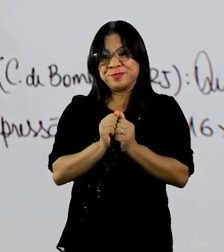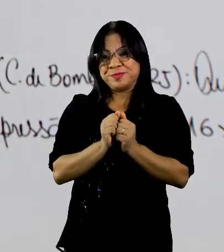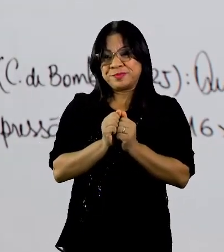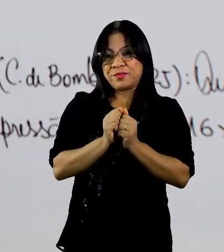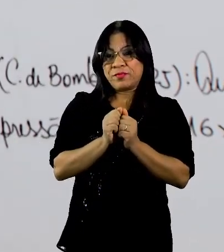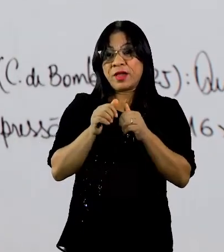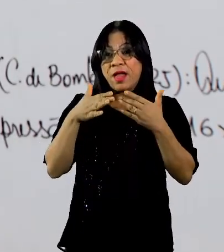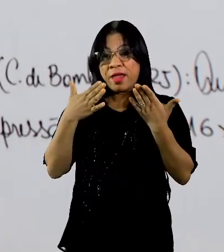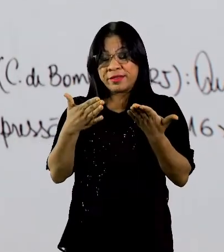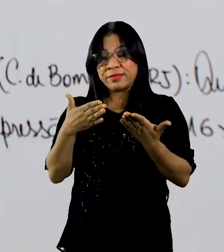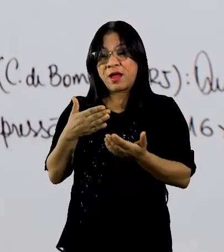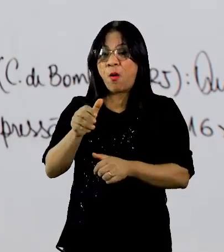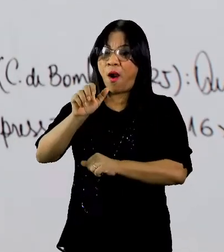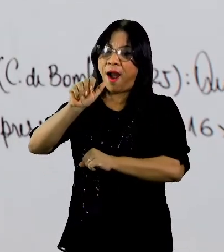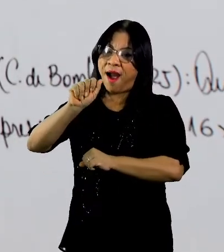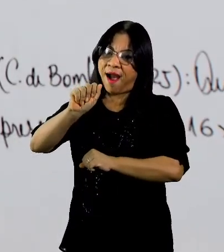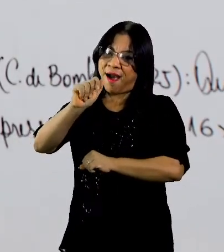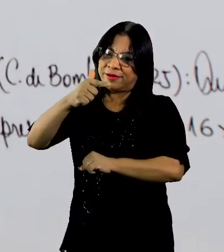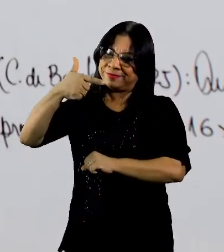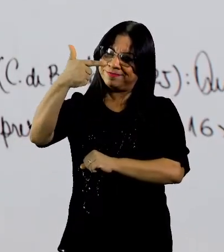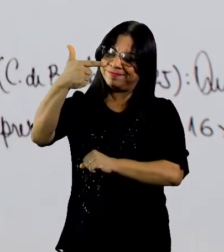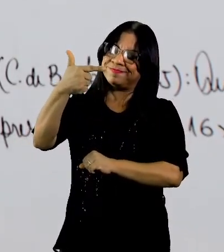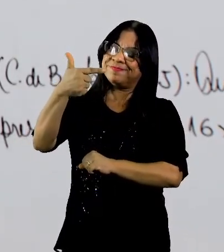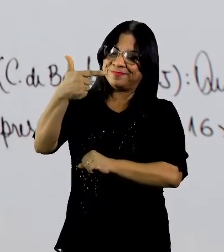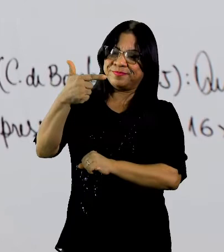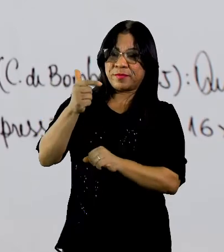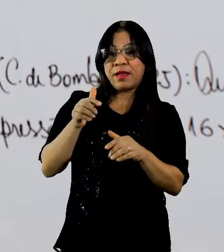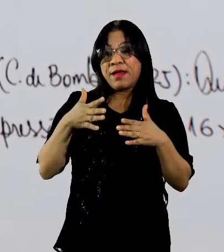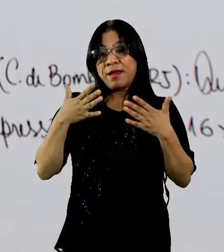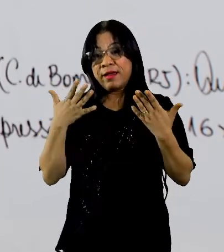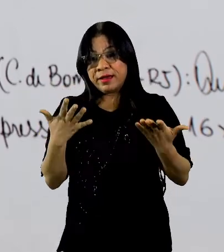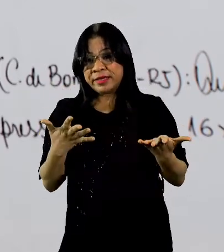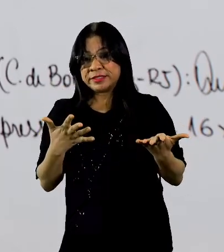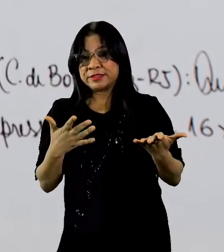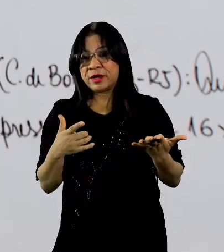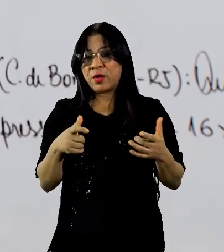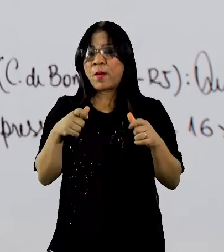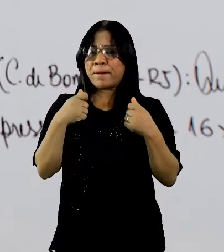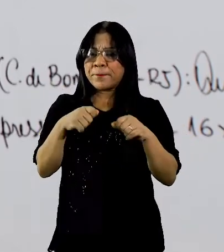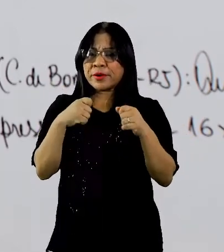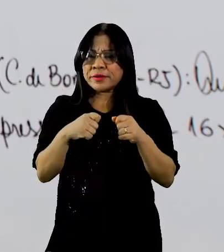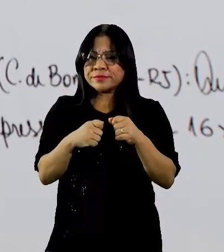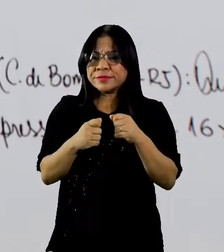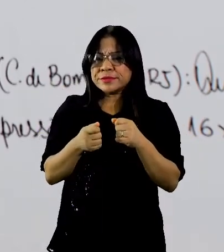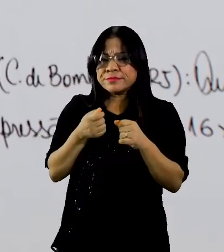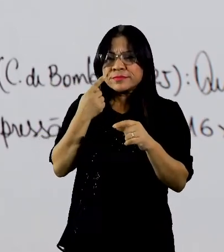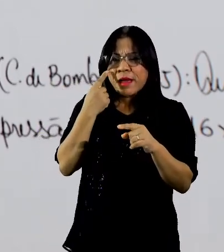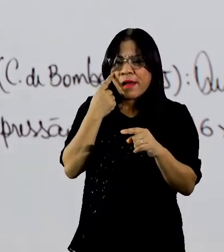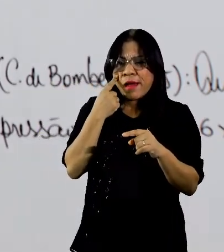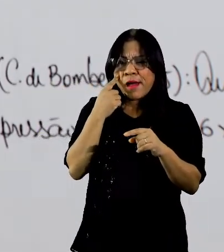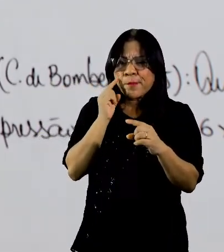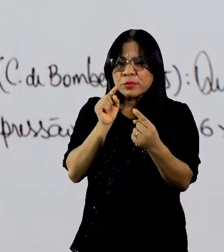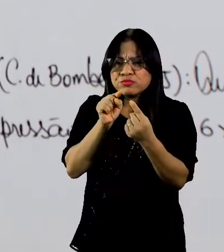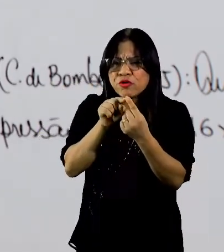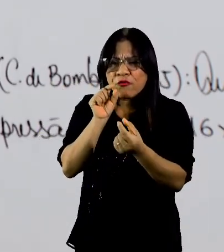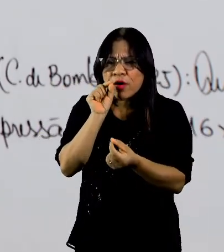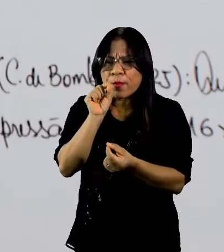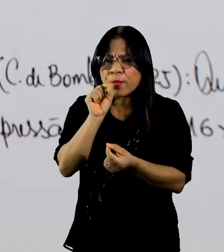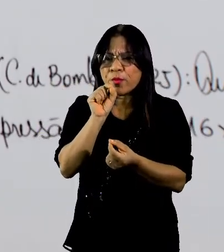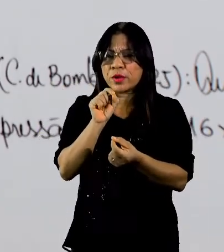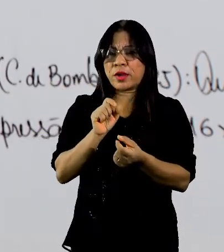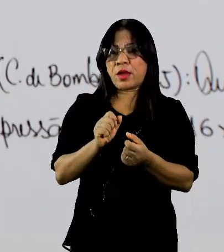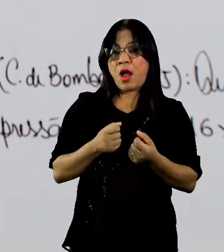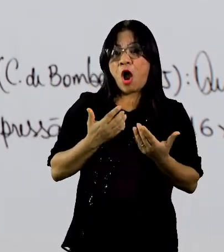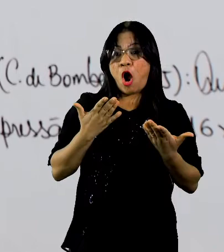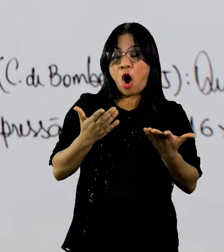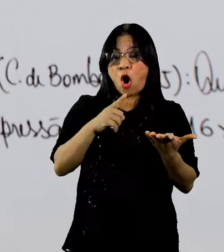a elevado ao quadrado. Tá, pessoal? Então, observem que daqui nós já identificamos o seguinte, o nosso polinômio que tinha 4 termos